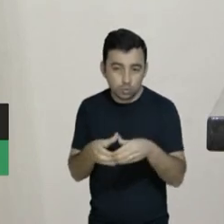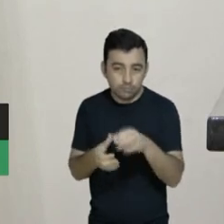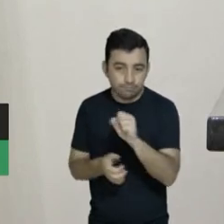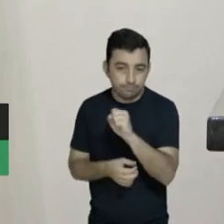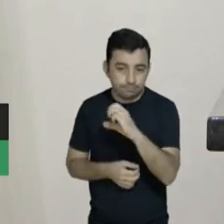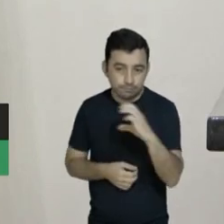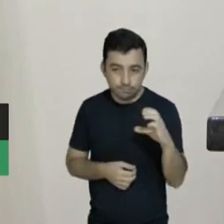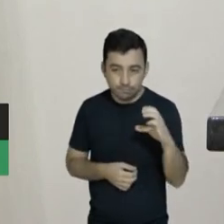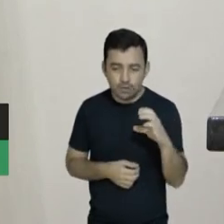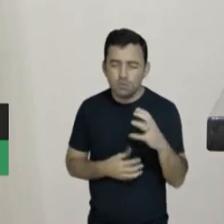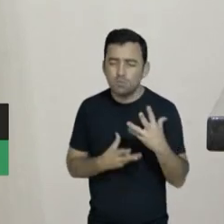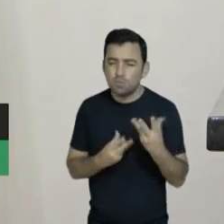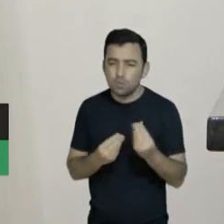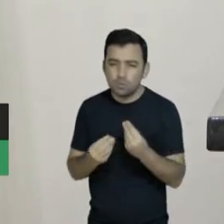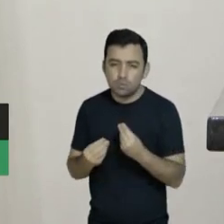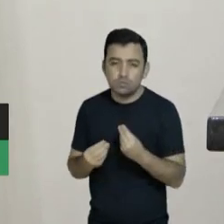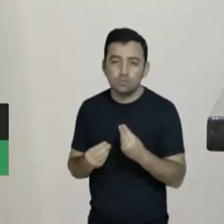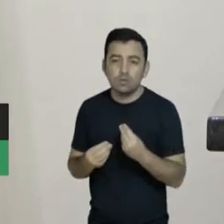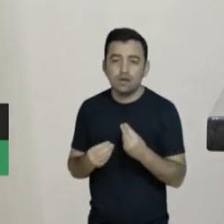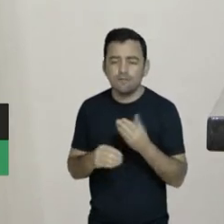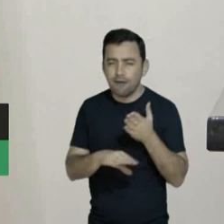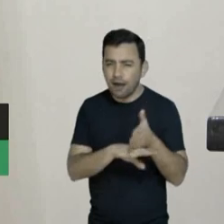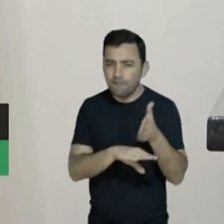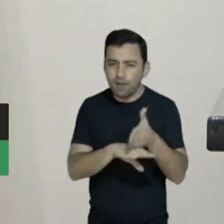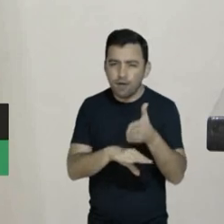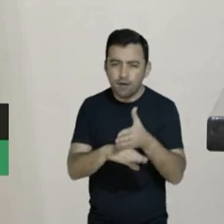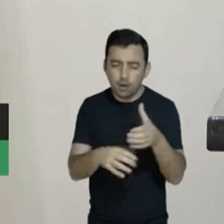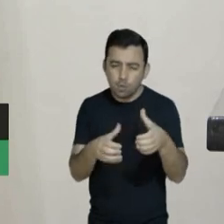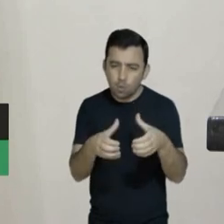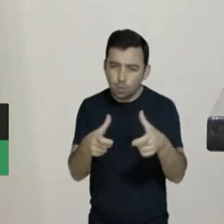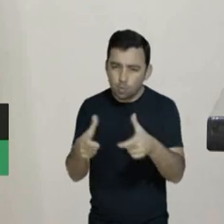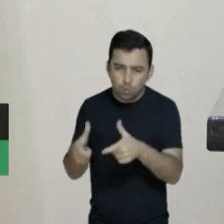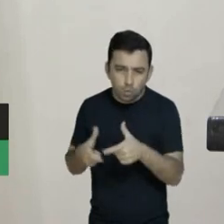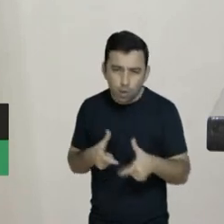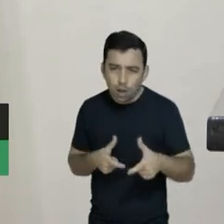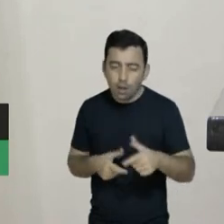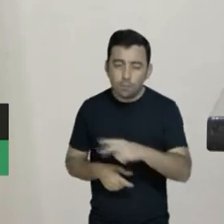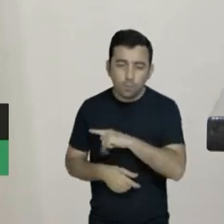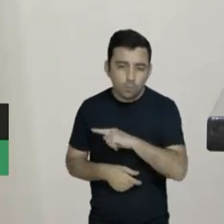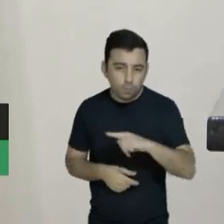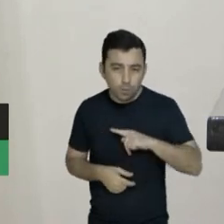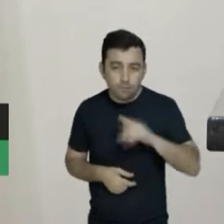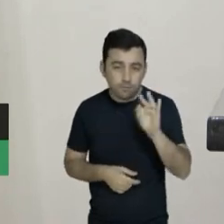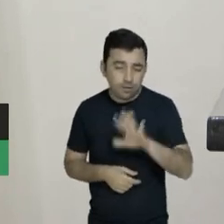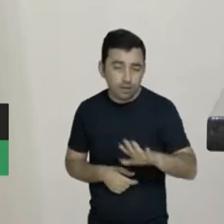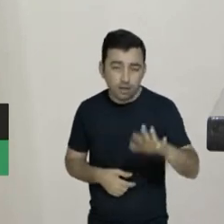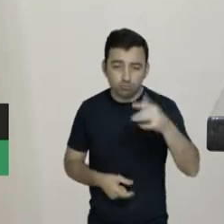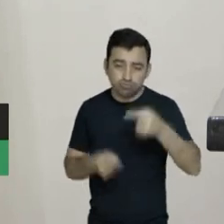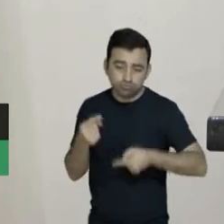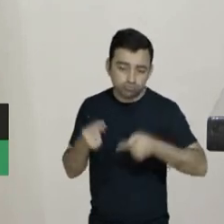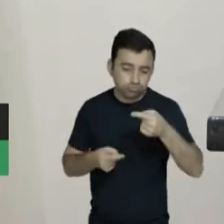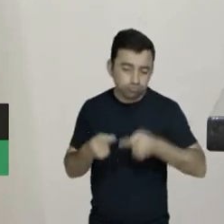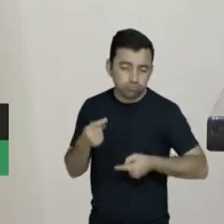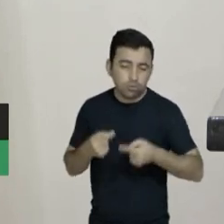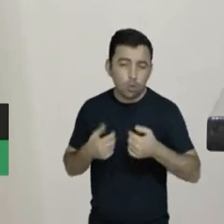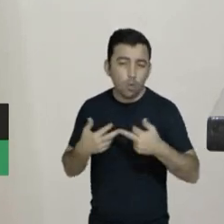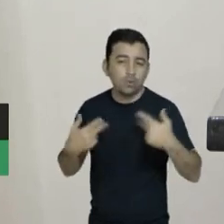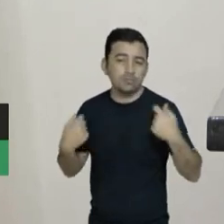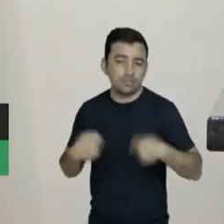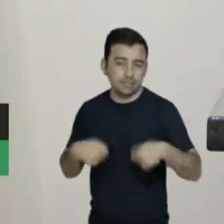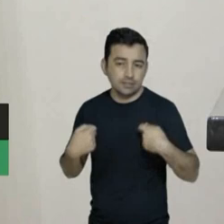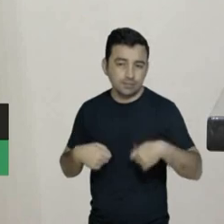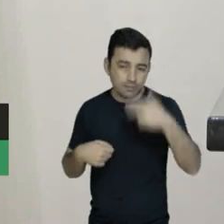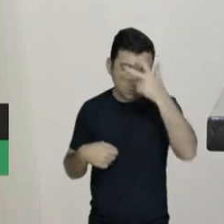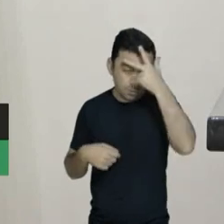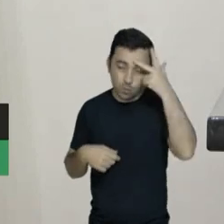em muitas ocasiões, ir a diversos órgãos públicos federais discutir as necessidades do corretor de